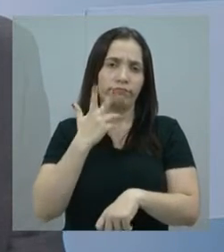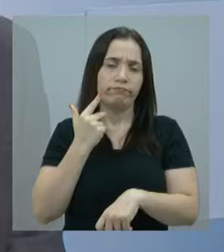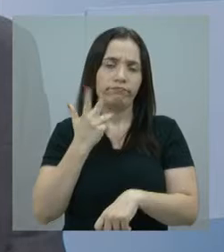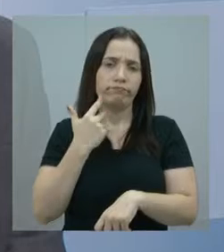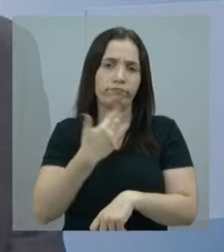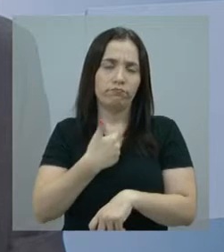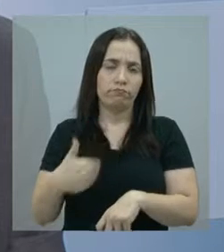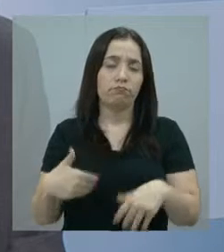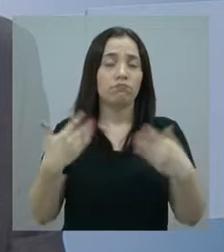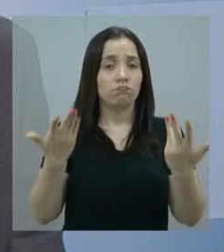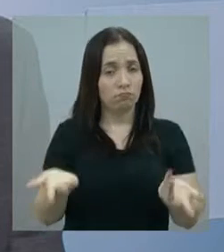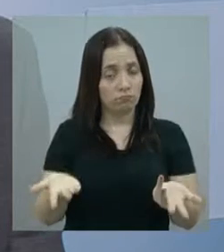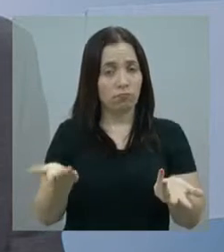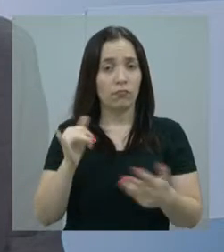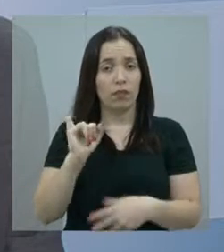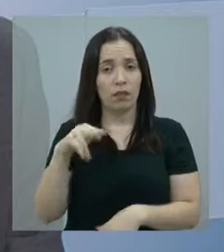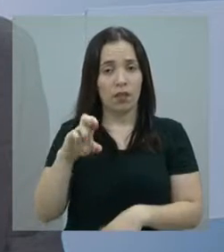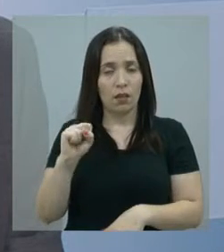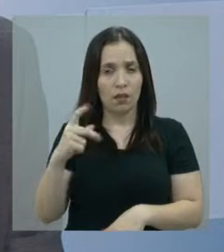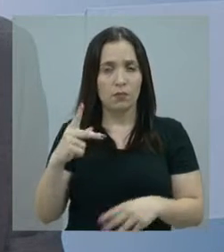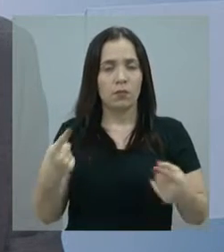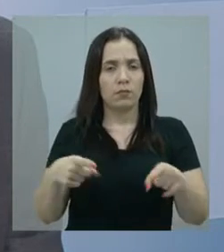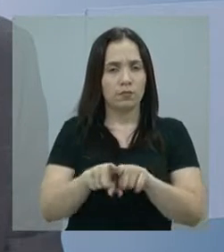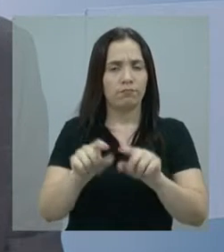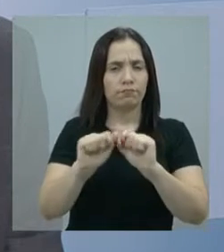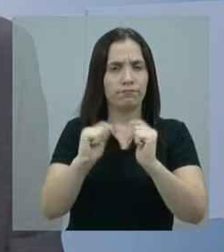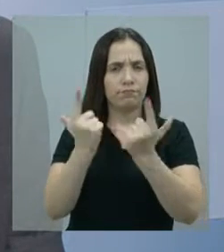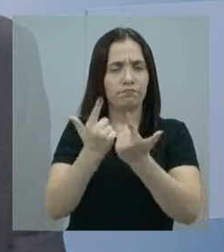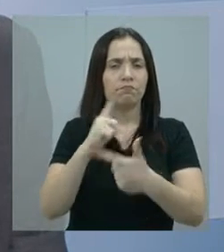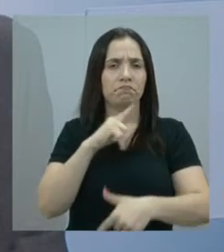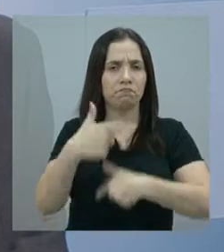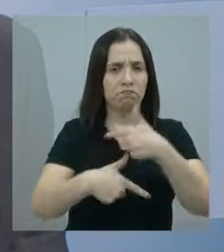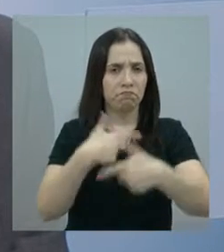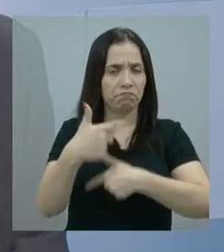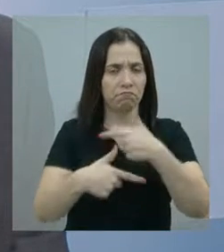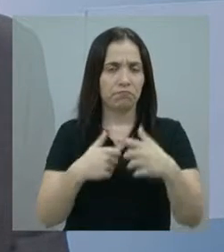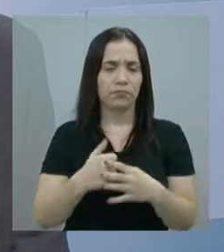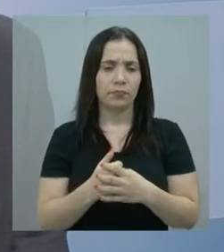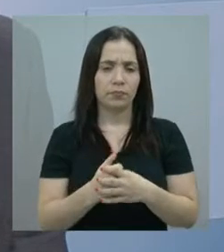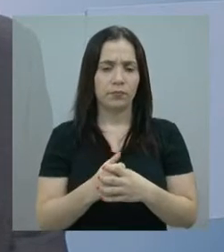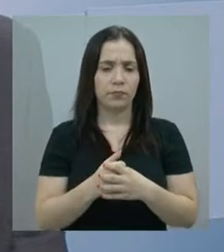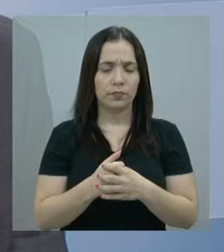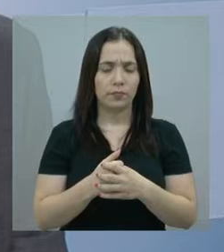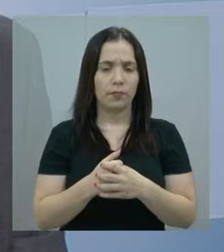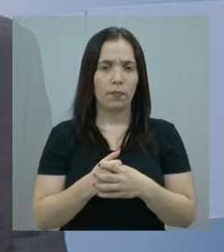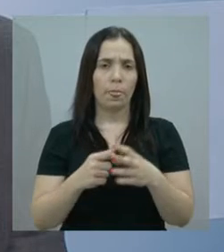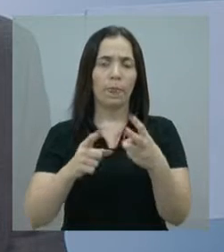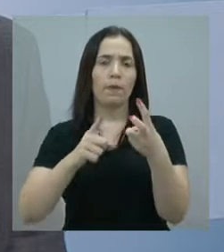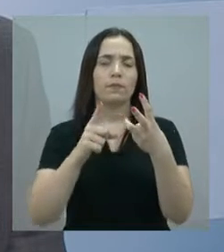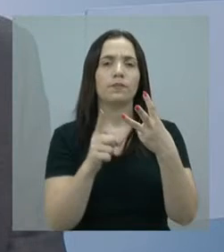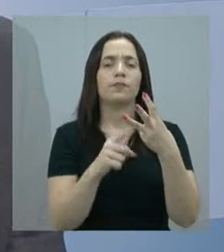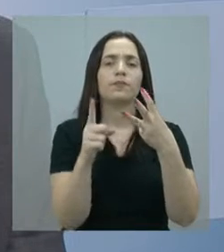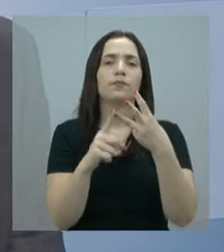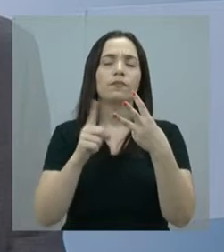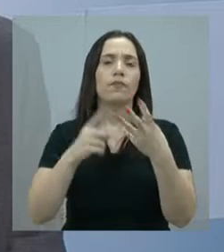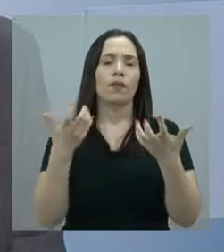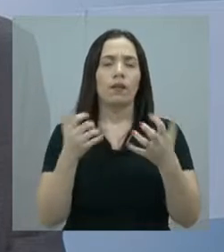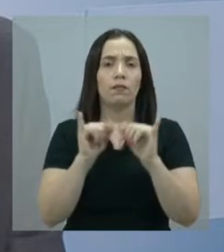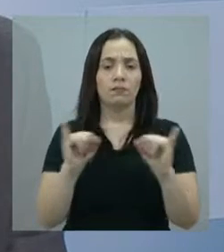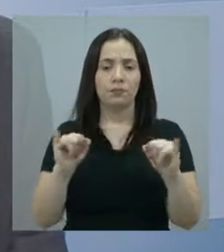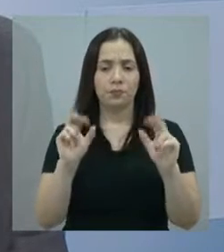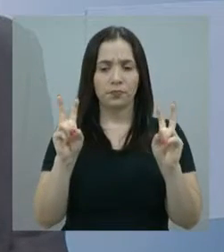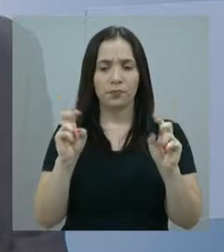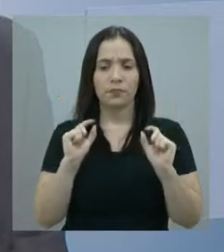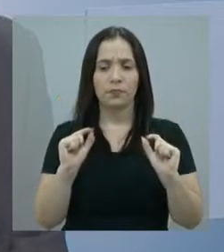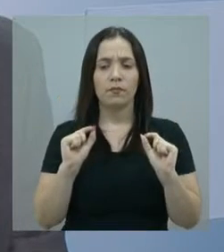aí o INESP e o Poder Legislativo têm dado também essa contribuição. O terceiro ponto que eu gostaria de destacar diz